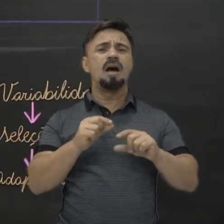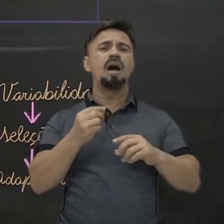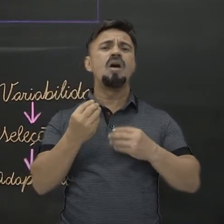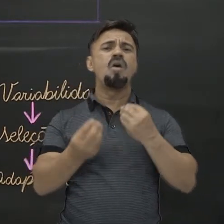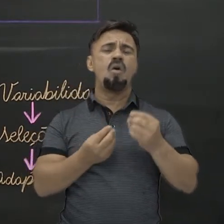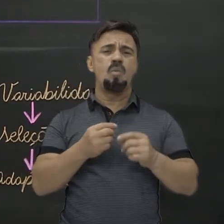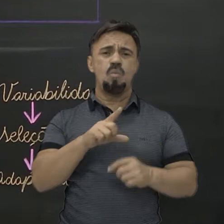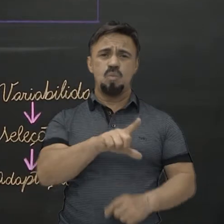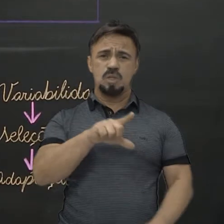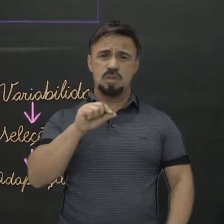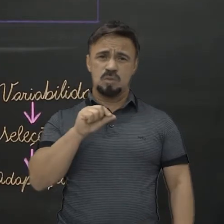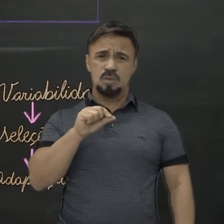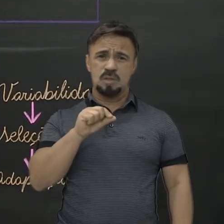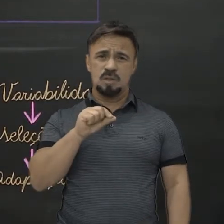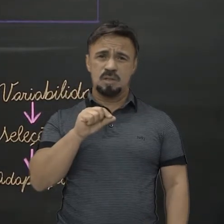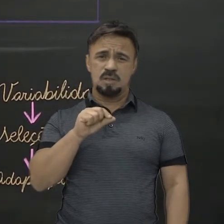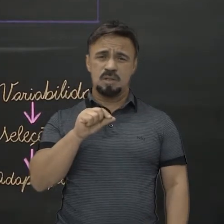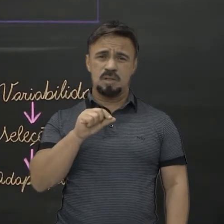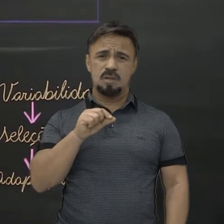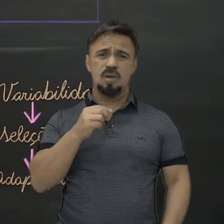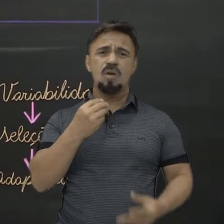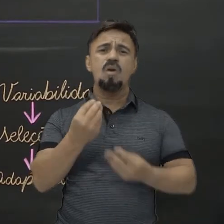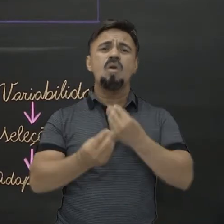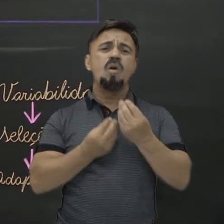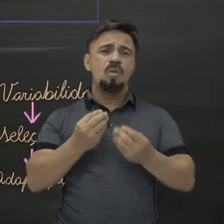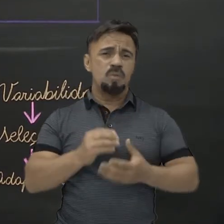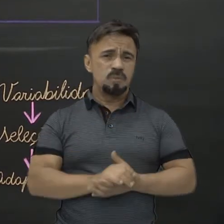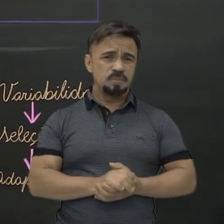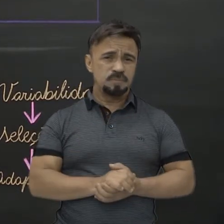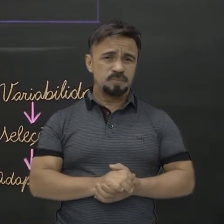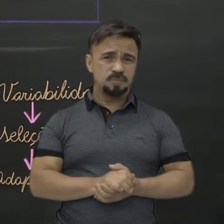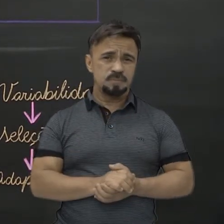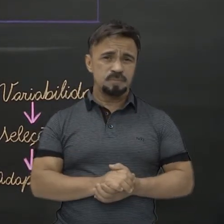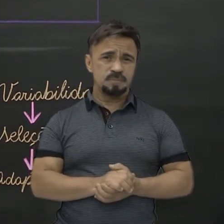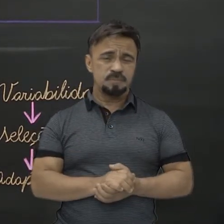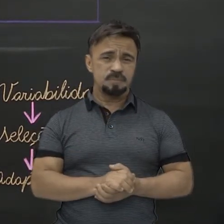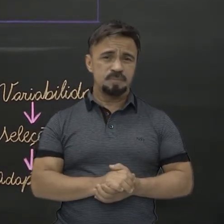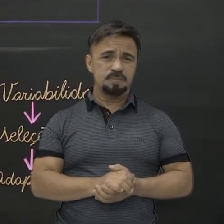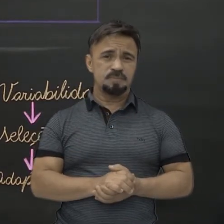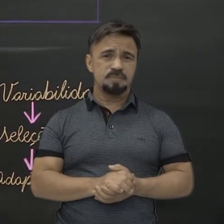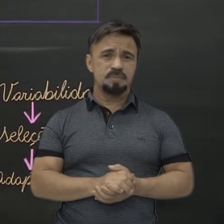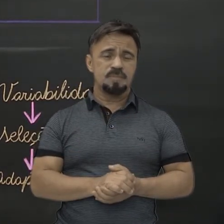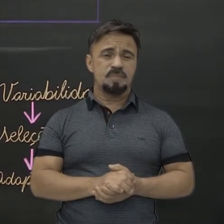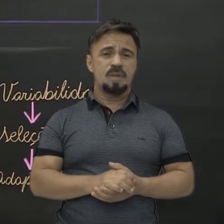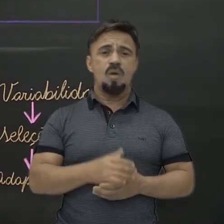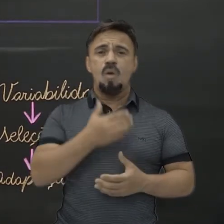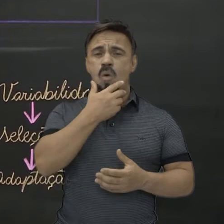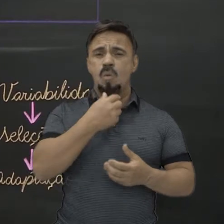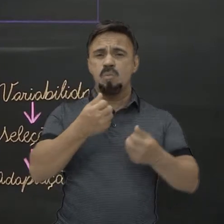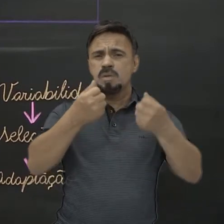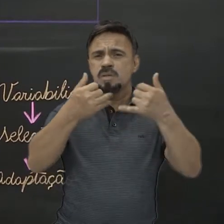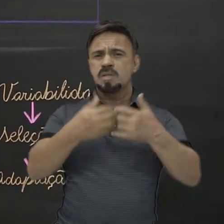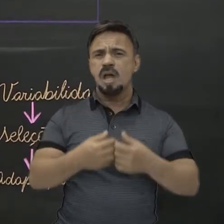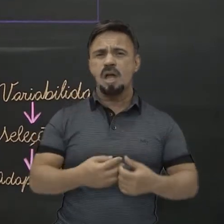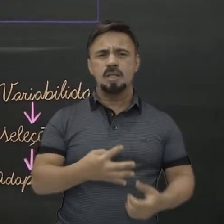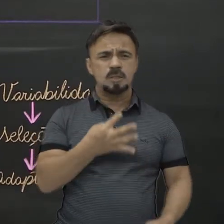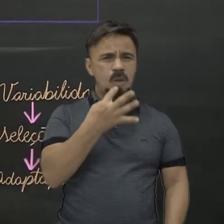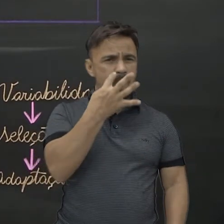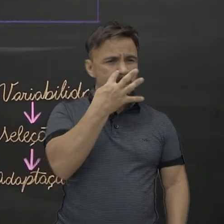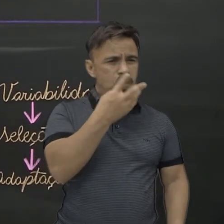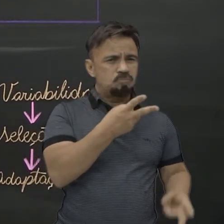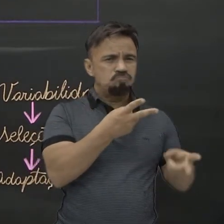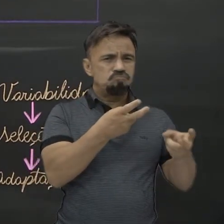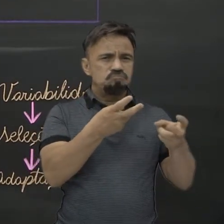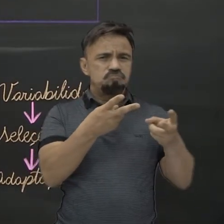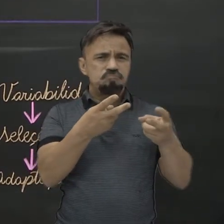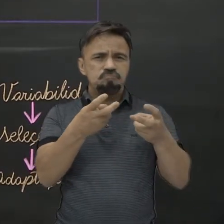uma escolha. Eu não faço ali um gargalo para fazer essa escolha. É isso que ele pensava. Ele observou muitas espécies e um dos casos